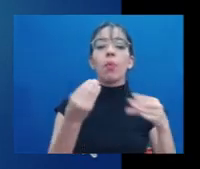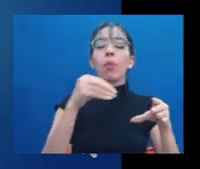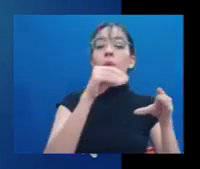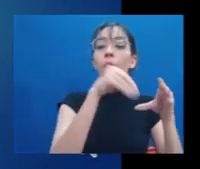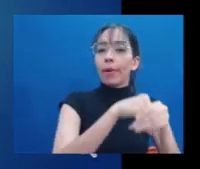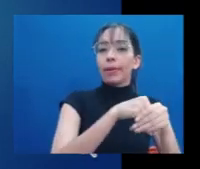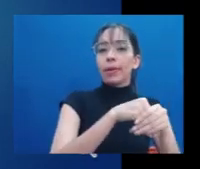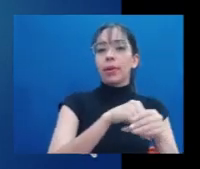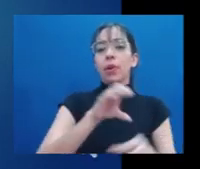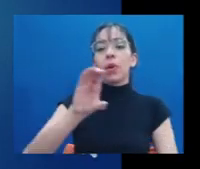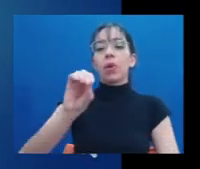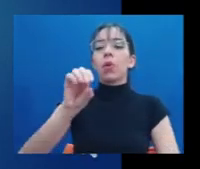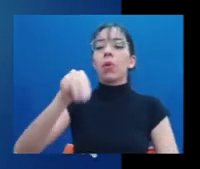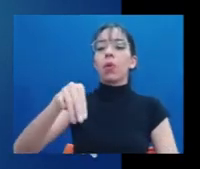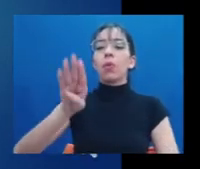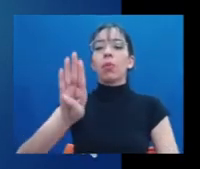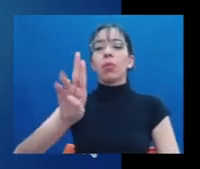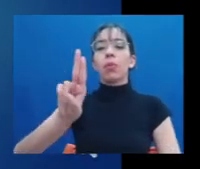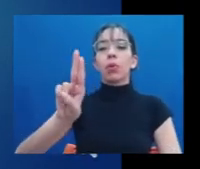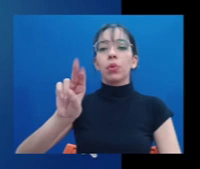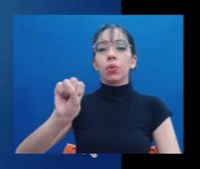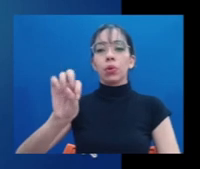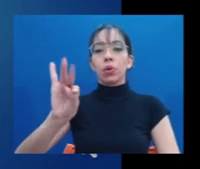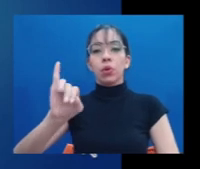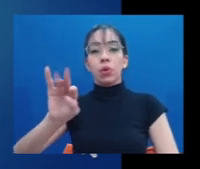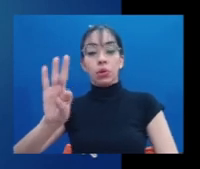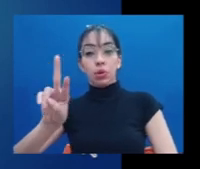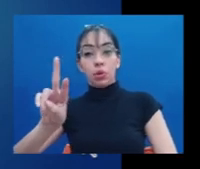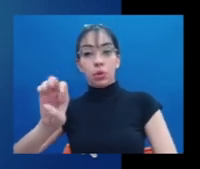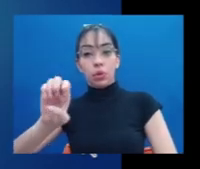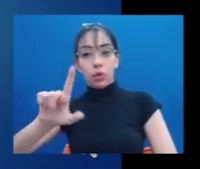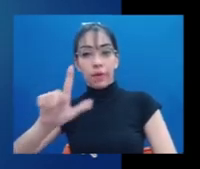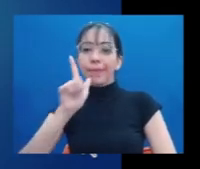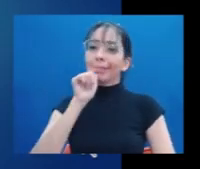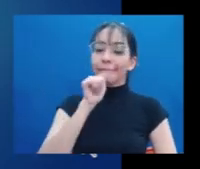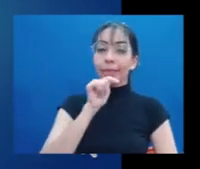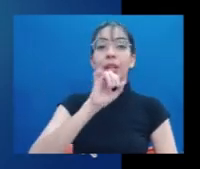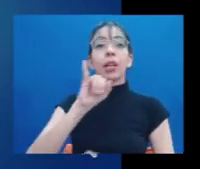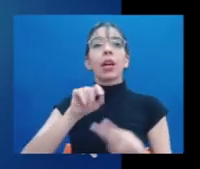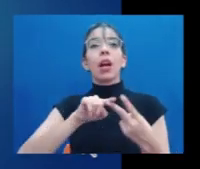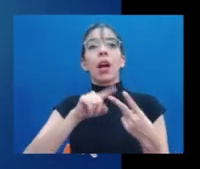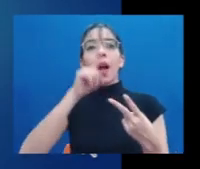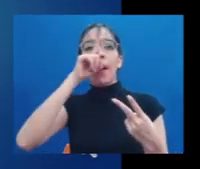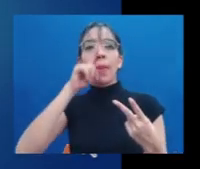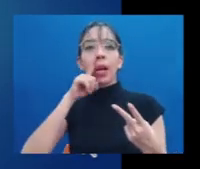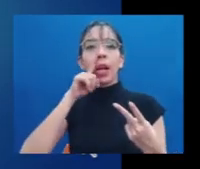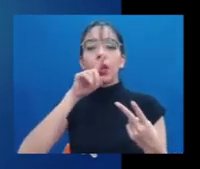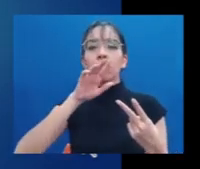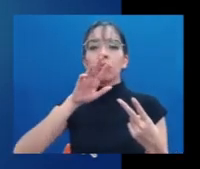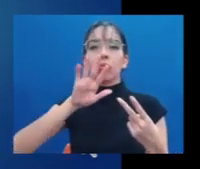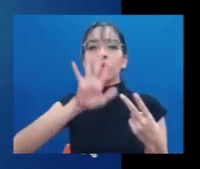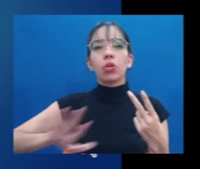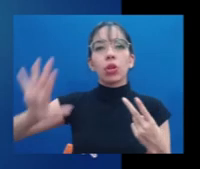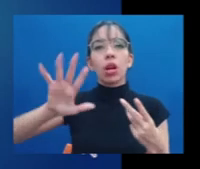volumes, né, menores, não é que a pessoa tenha um laboratório lá que trabalha com grandes volumes de materiais inflamáveis. Os